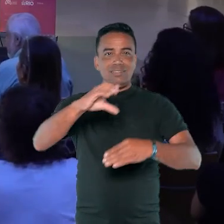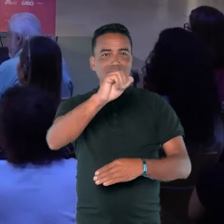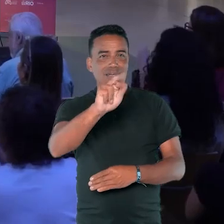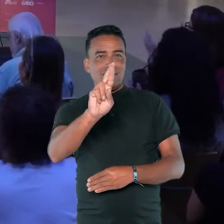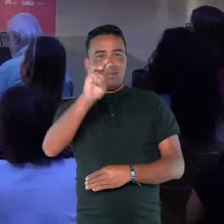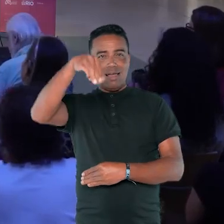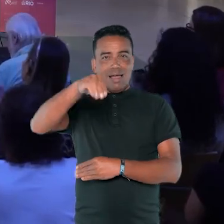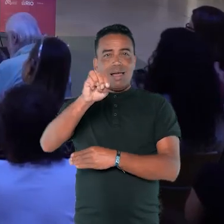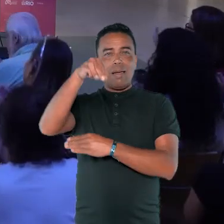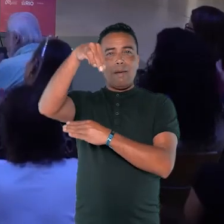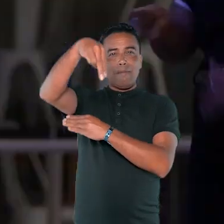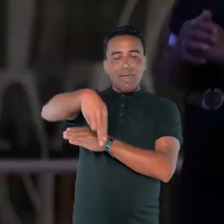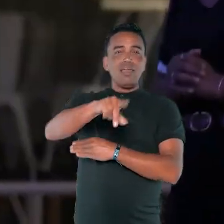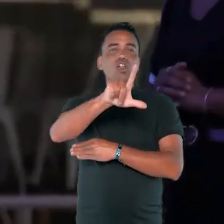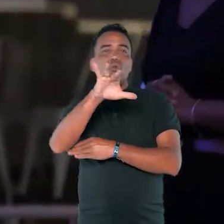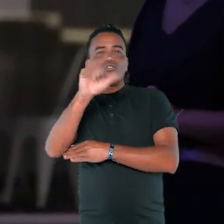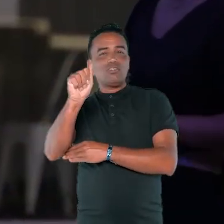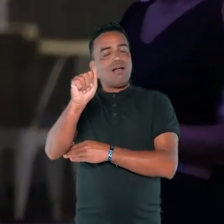hoje.